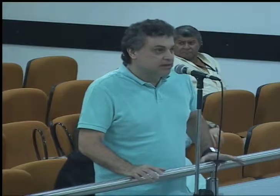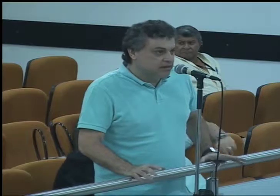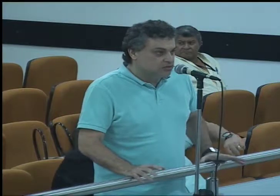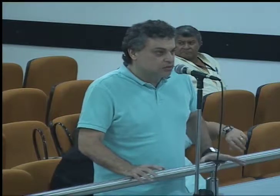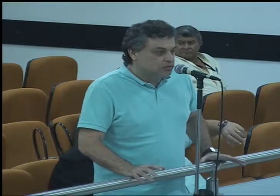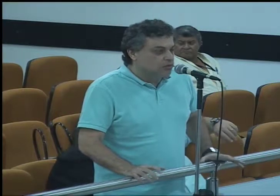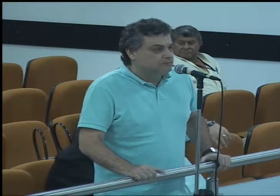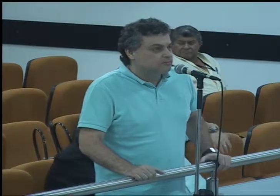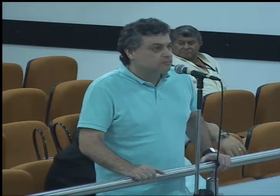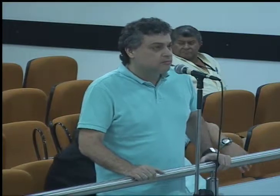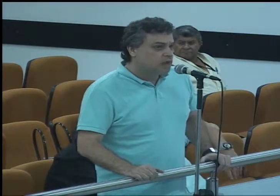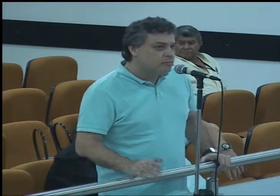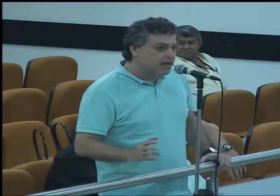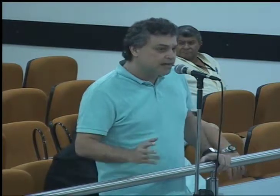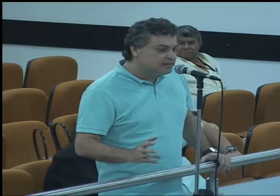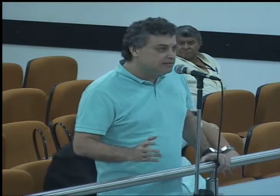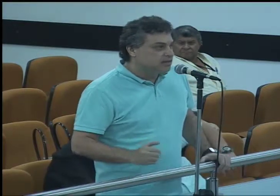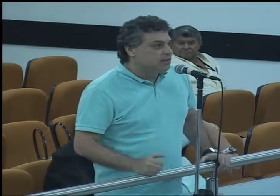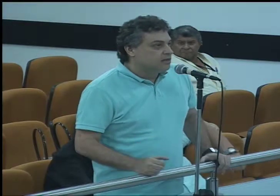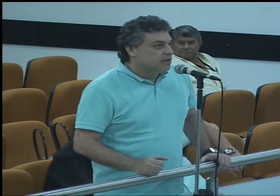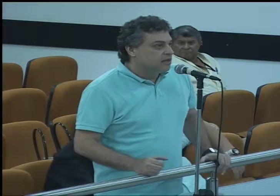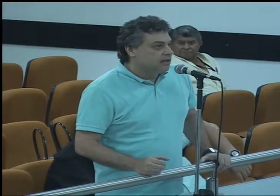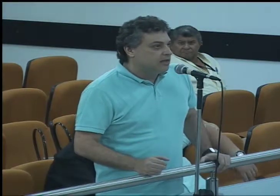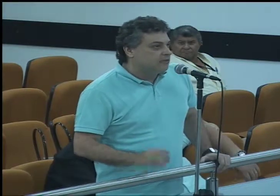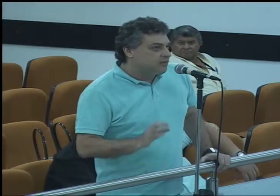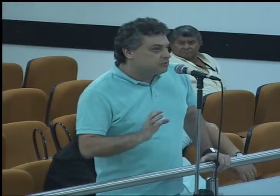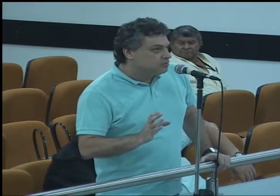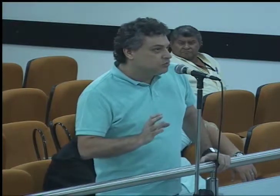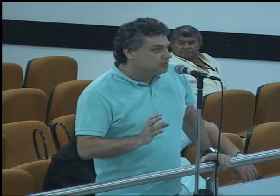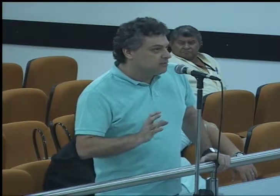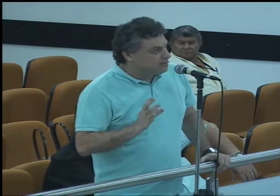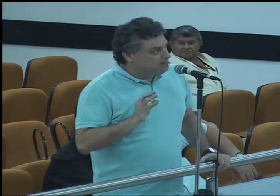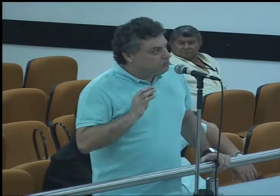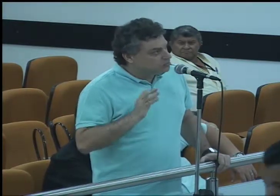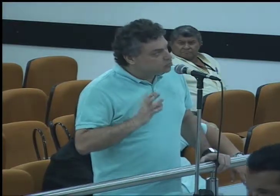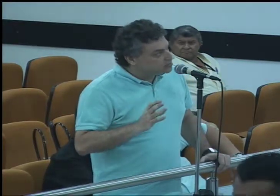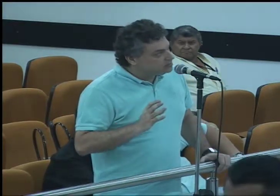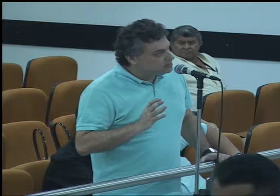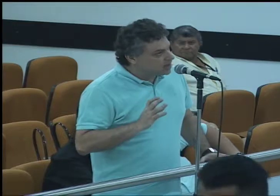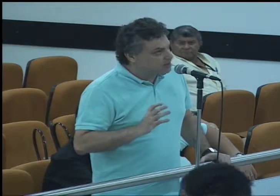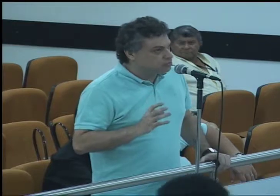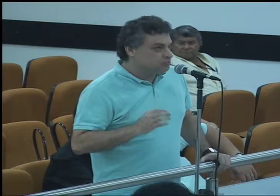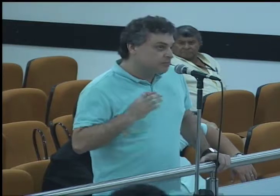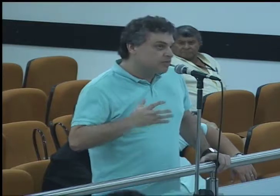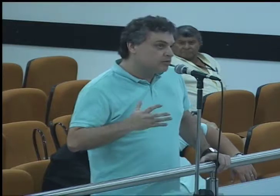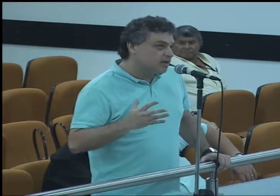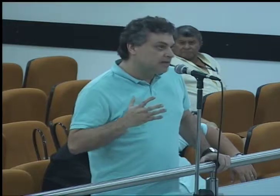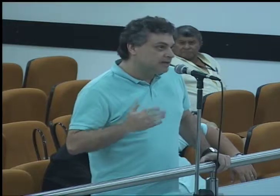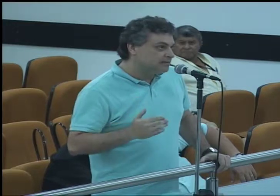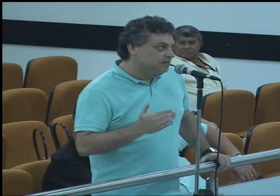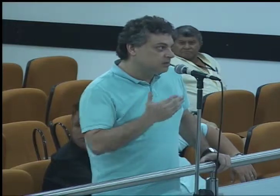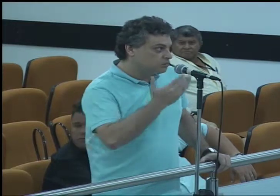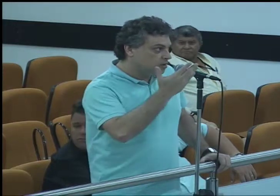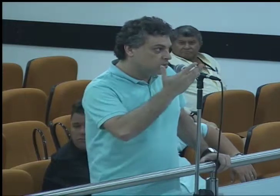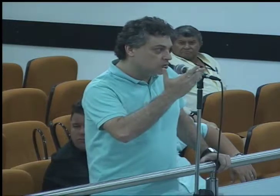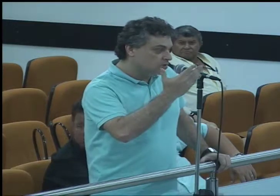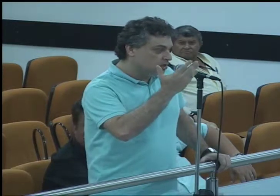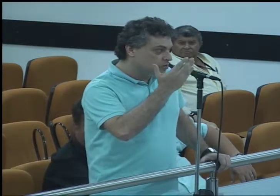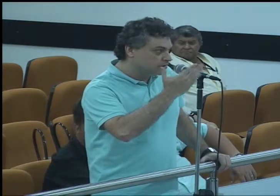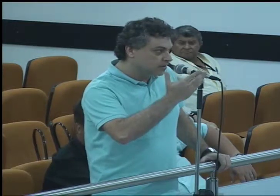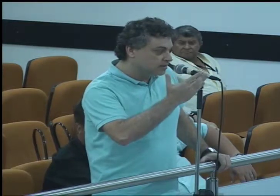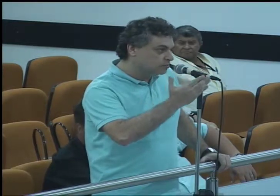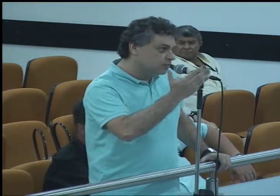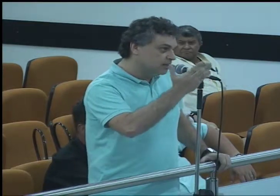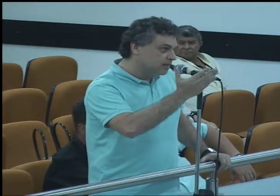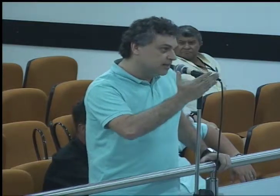né, que está em discussão. Mas faço a solicitação em 2 casos. Primeiro, agradecendo ao